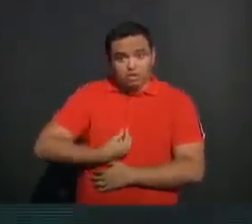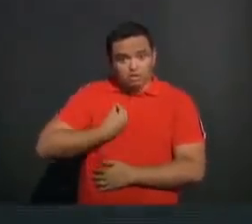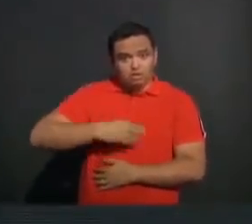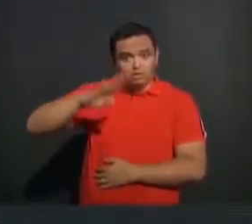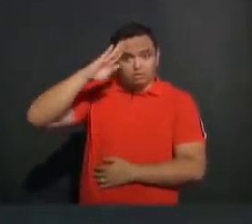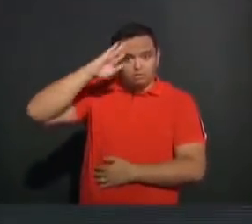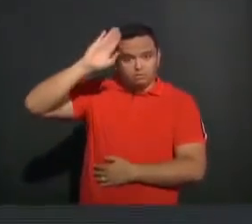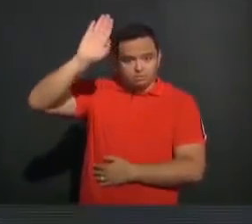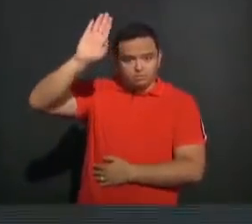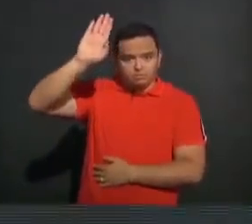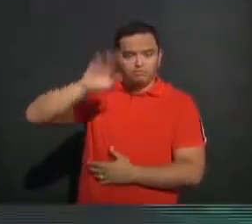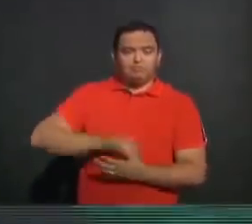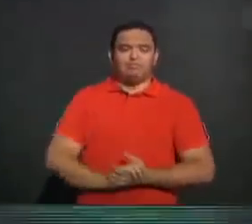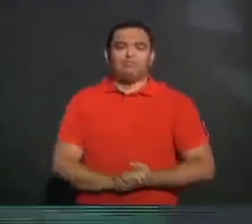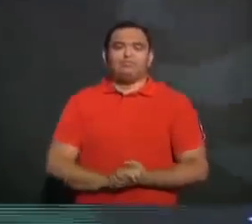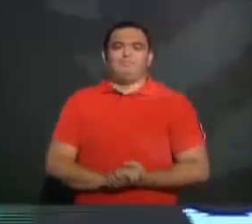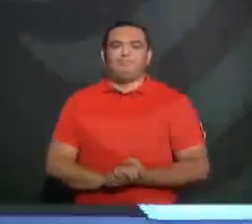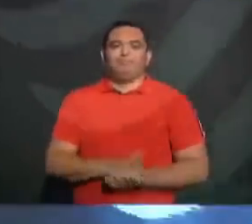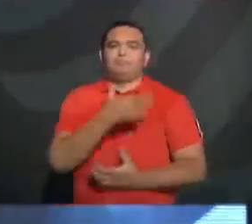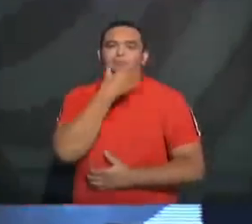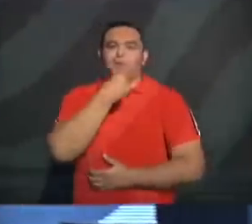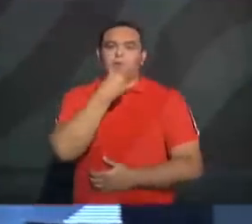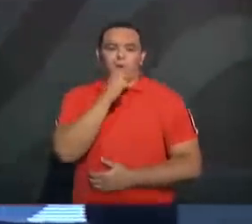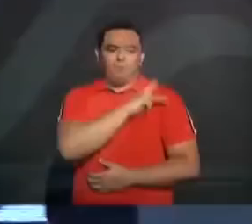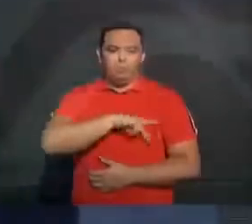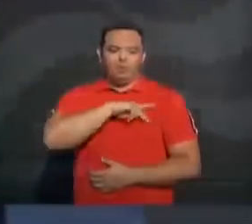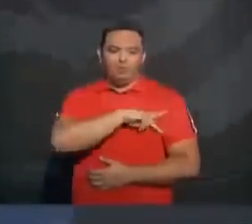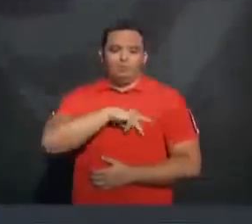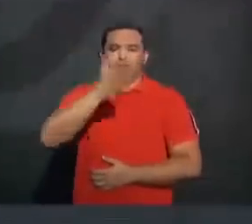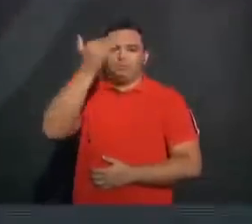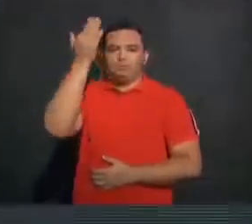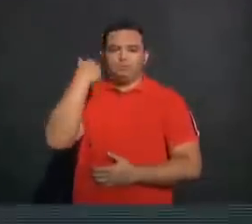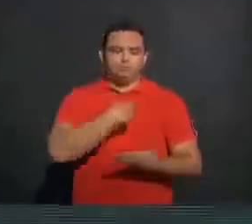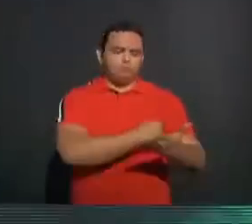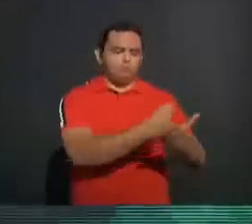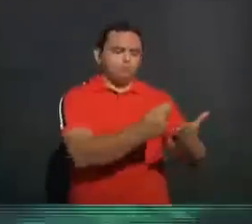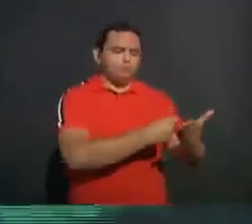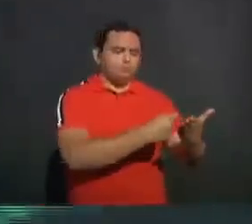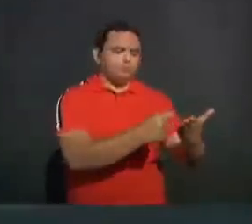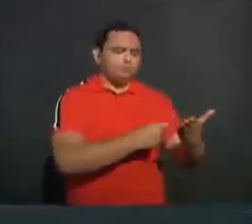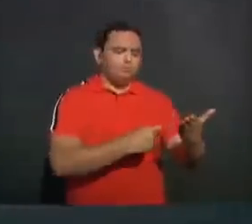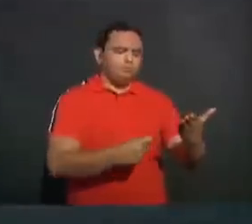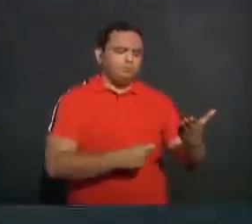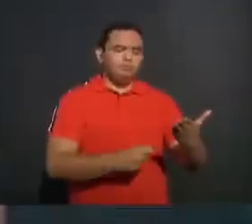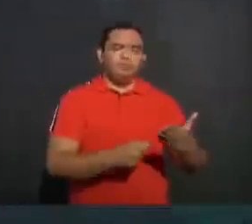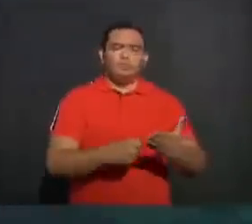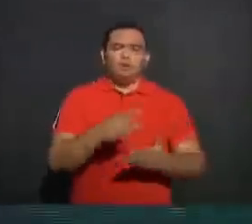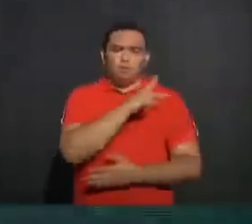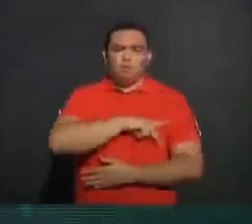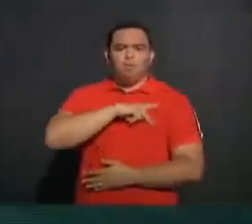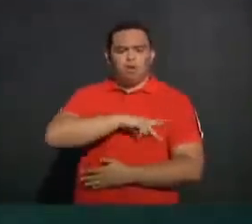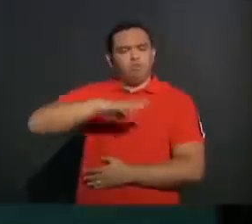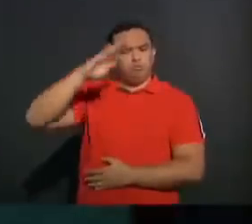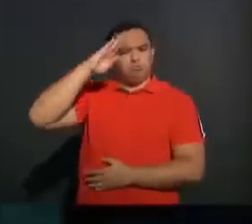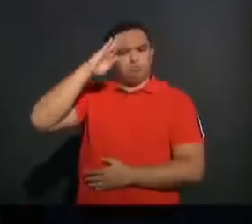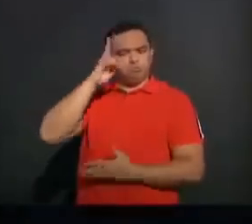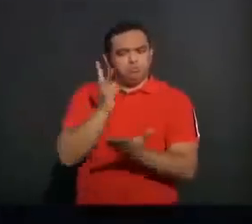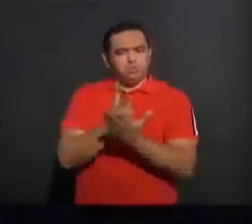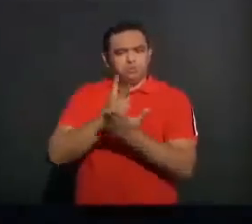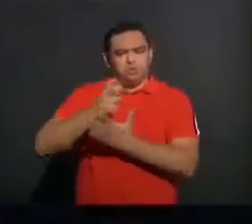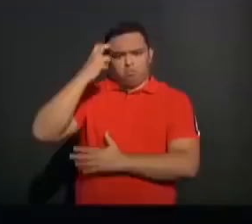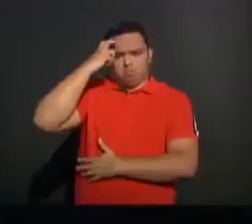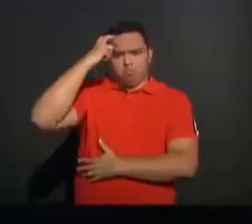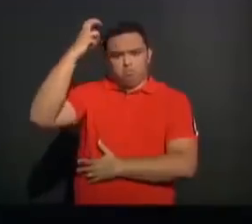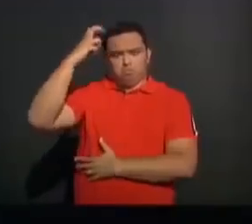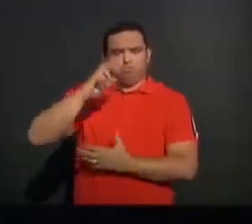aqui? Paulo estava escrevendo para um jovem soldado. E Paulo, como um capitão, um cara mais velho no Evangelho,